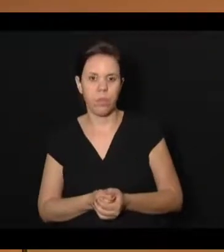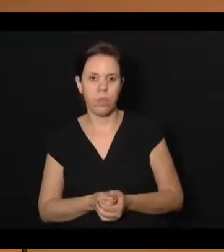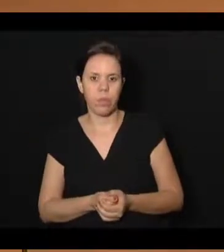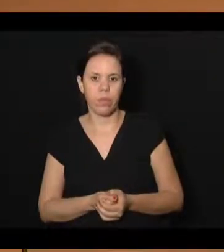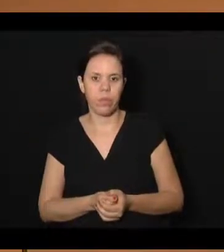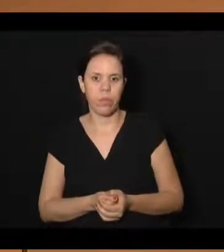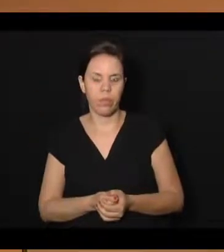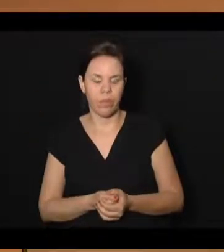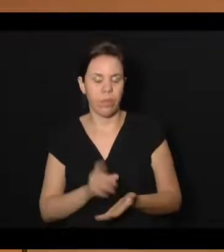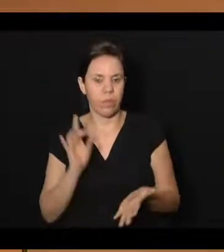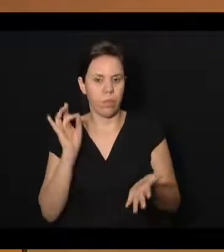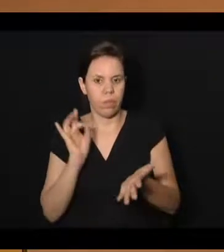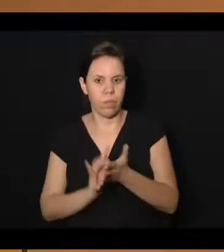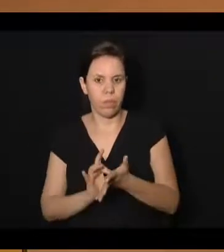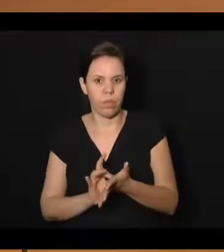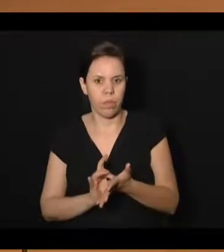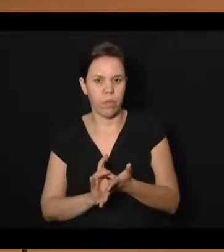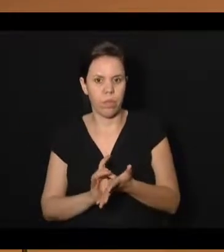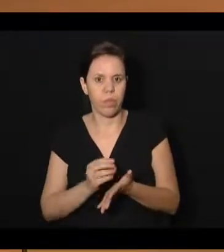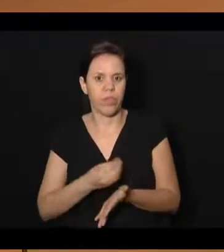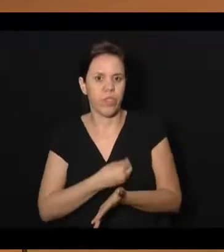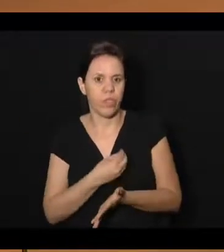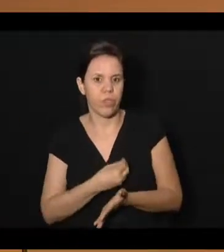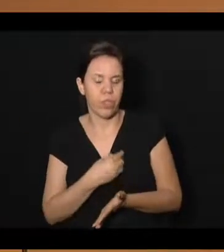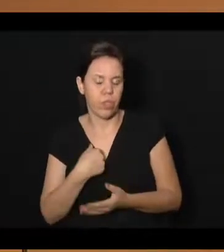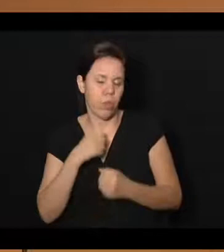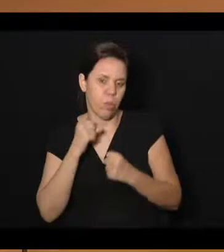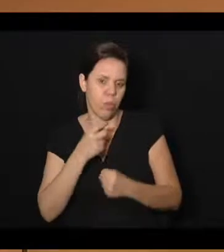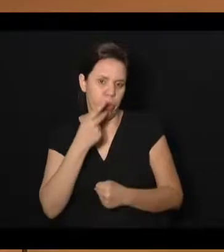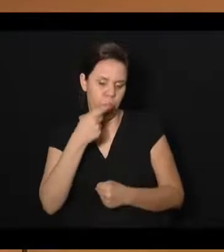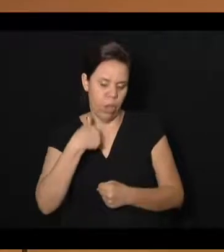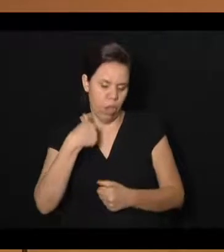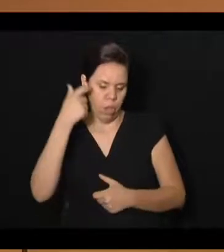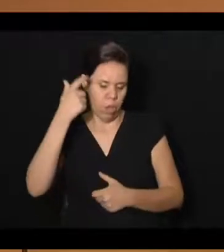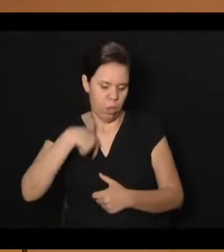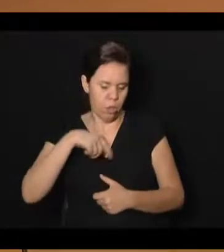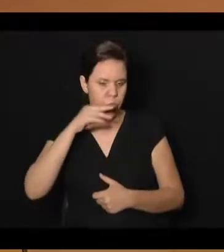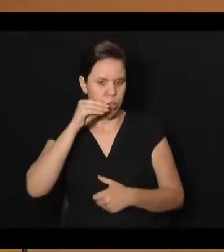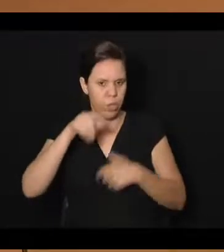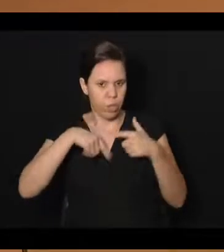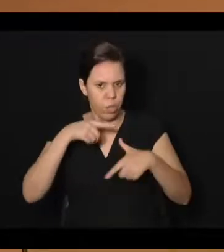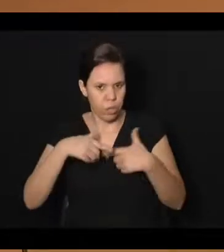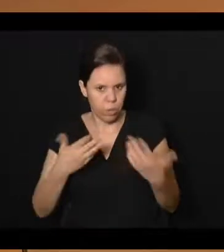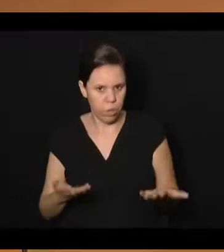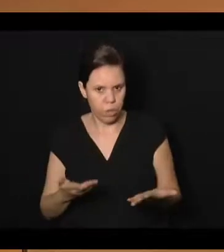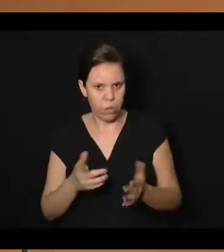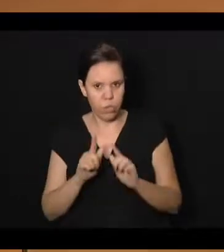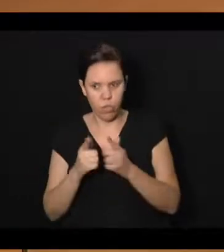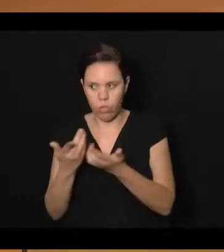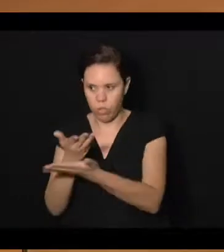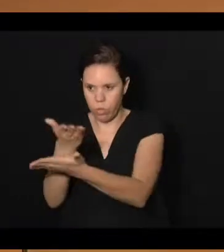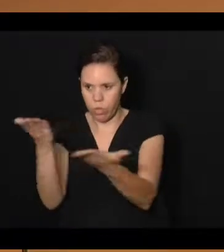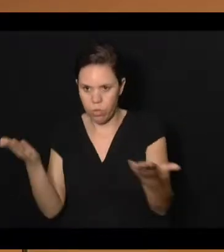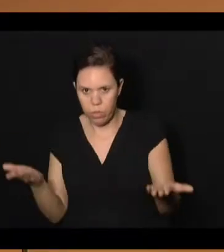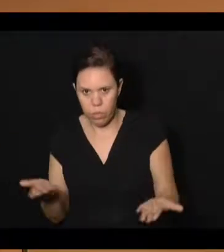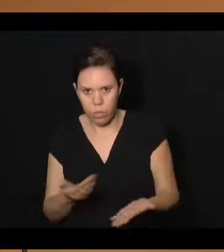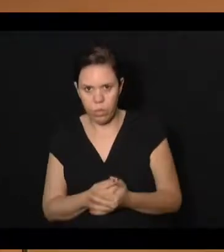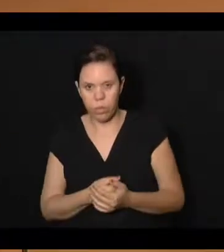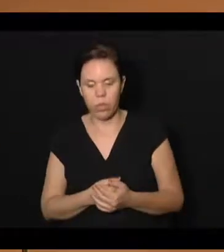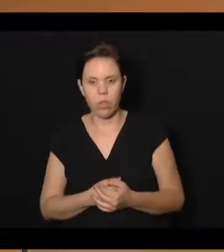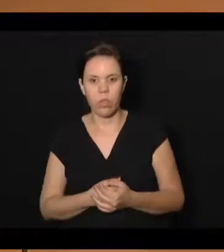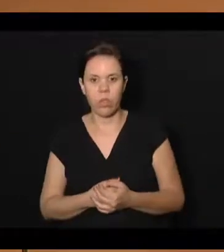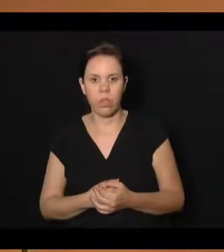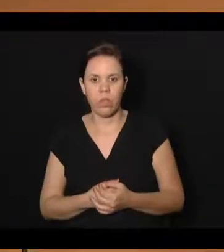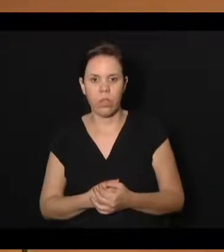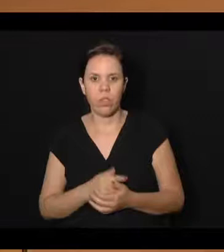real mesmo que a de quem vivencia eu posso falar enquanto trabalhador trabalho né aí os gestores da segurança é o dobro